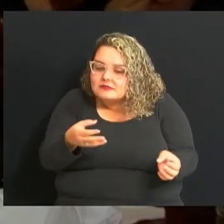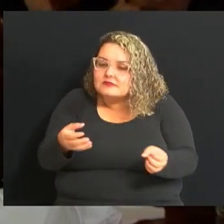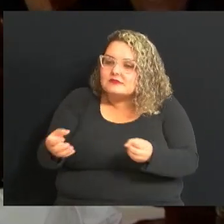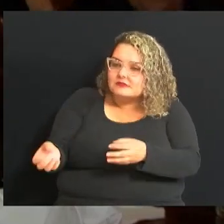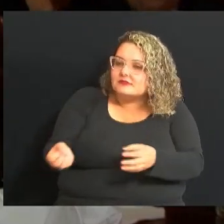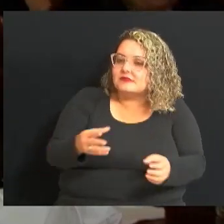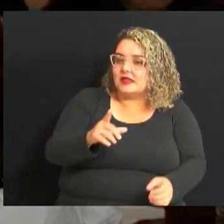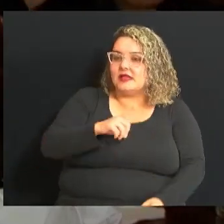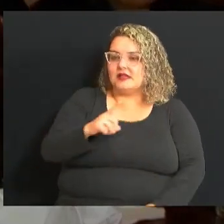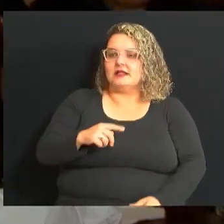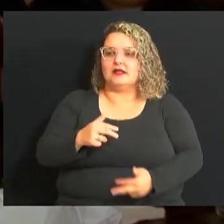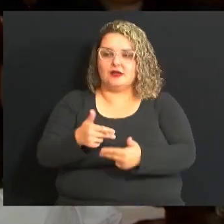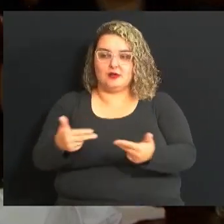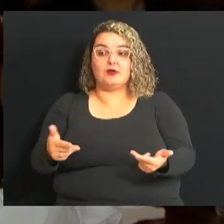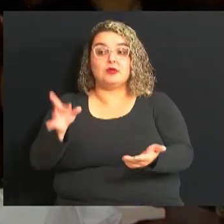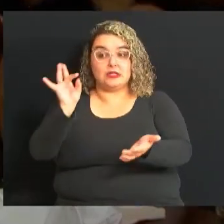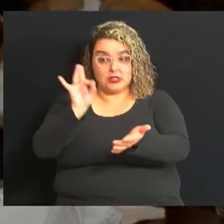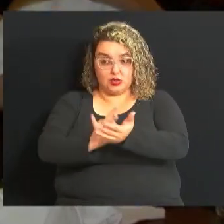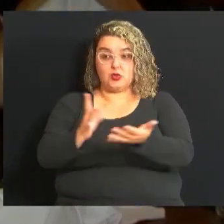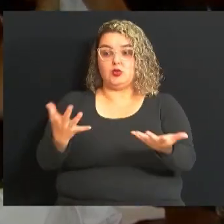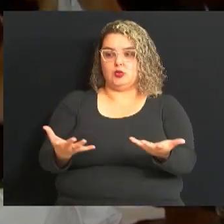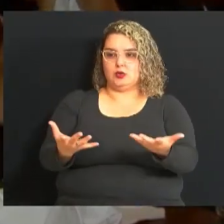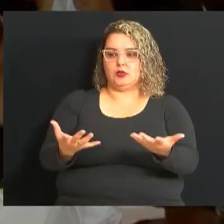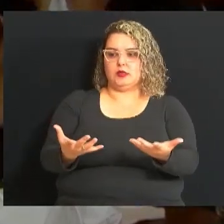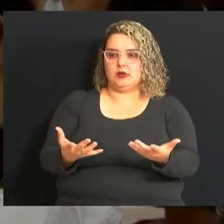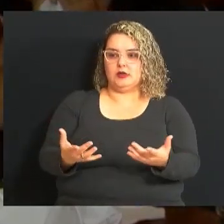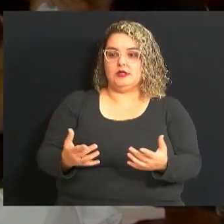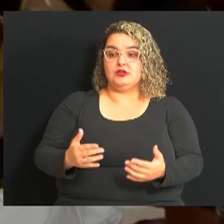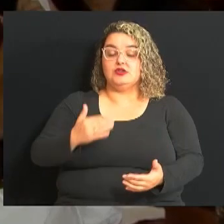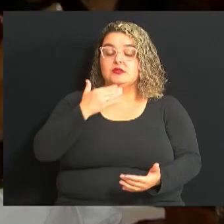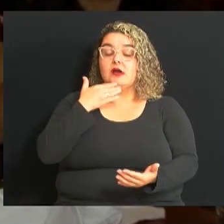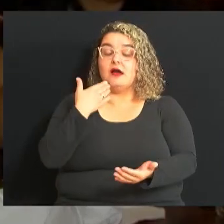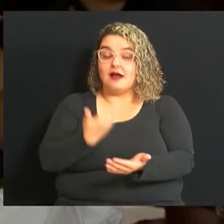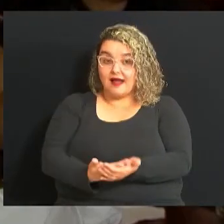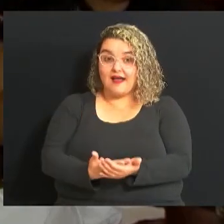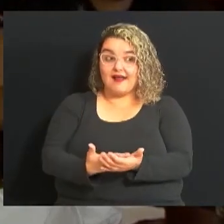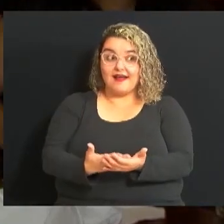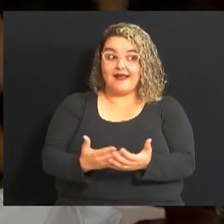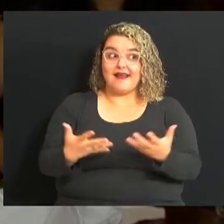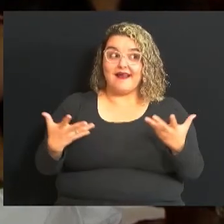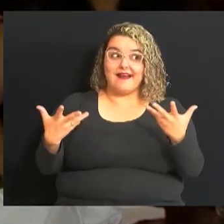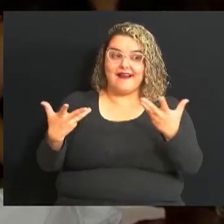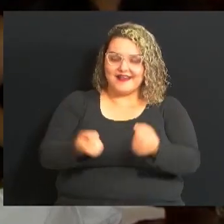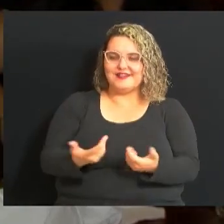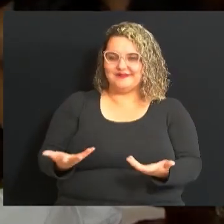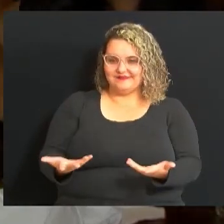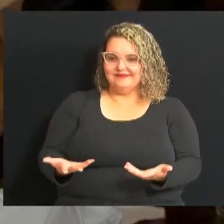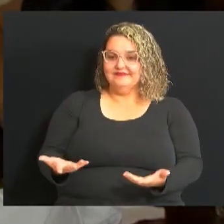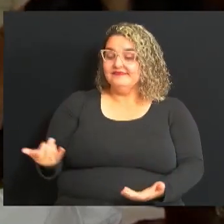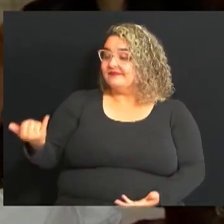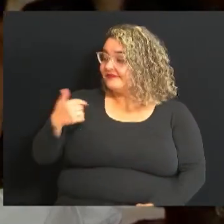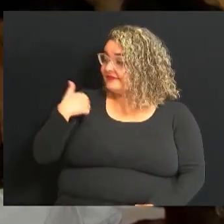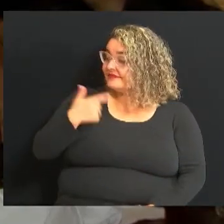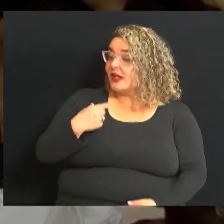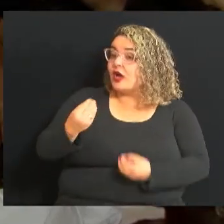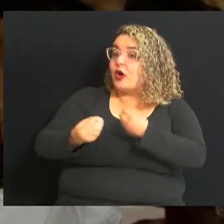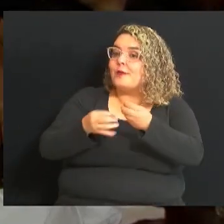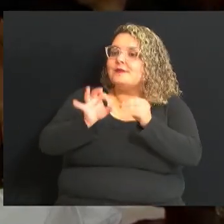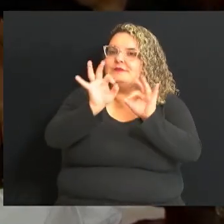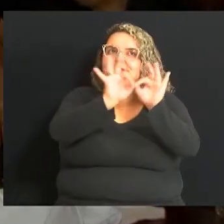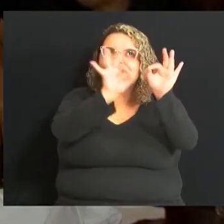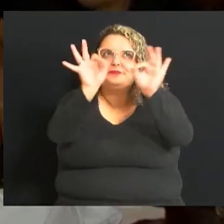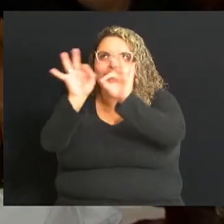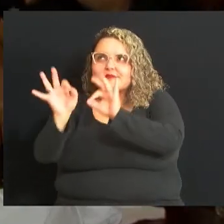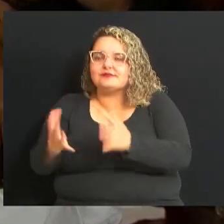alguma coisa realmente com o intuito de surpreender e encantar os nossos clientes. Conta pra gente, como é que vai ser a decoração, né? Então,